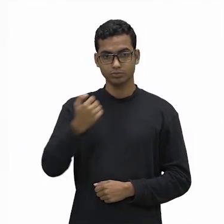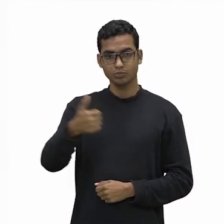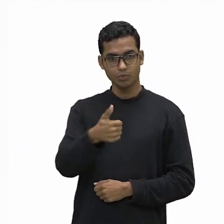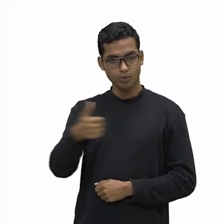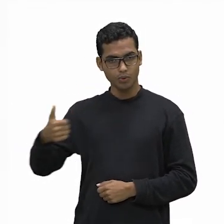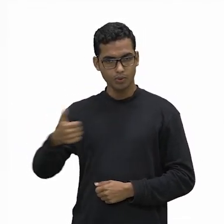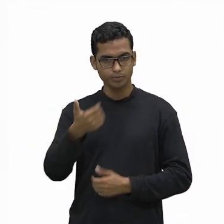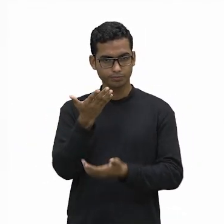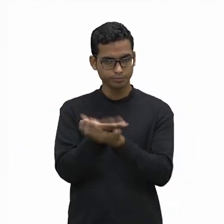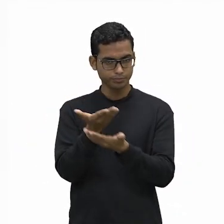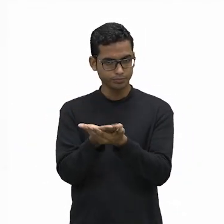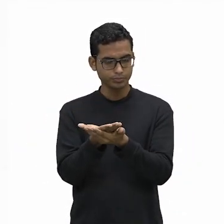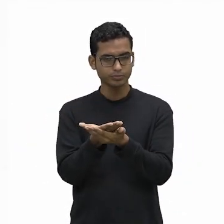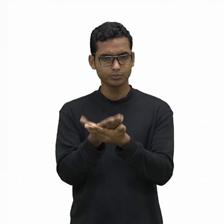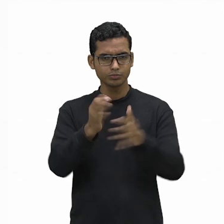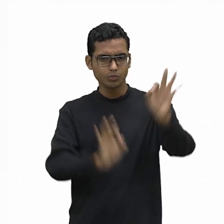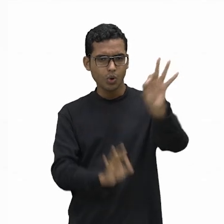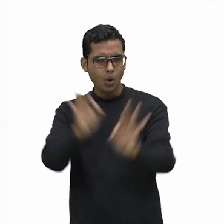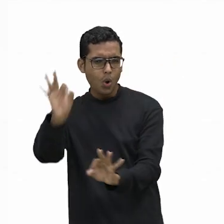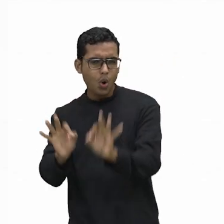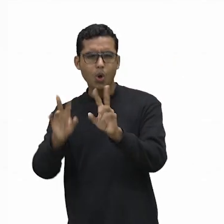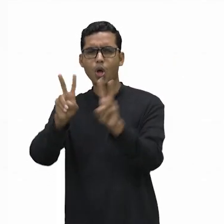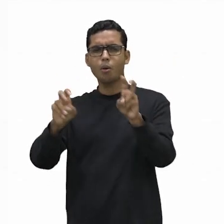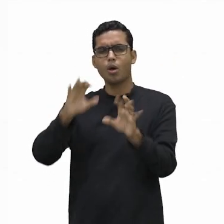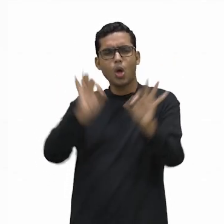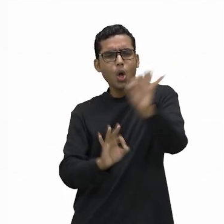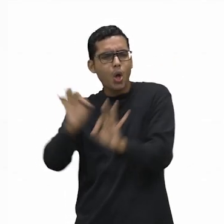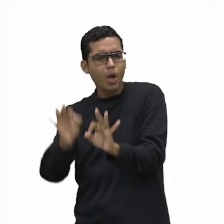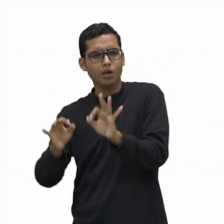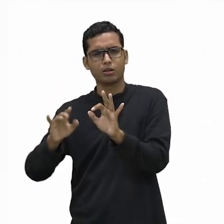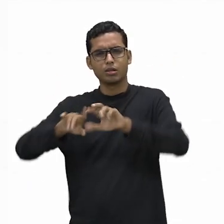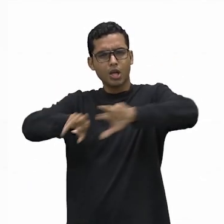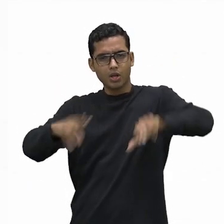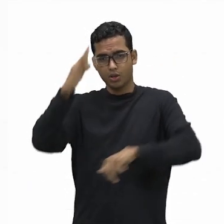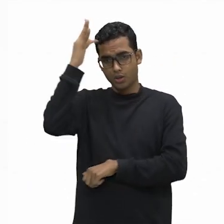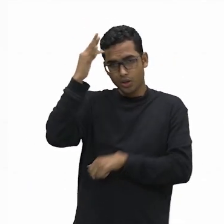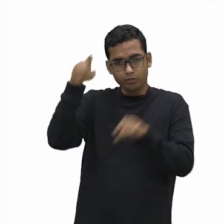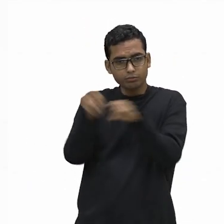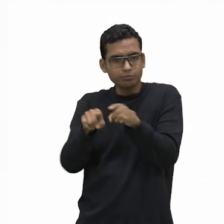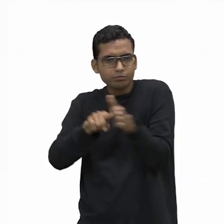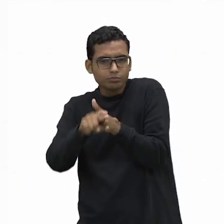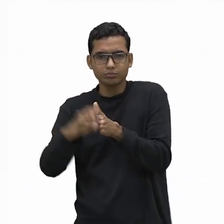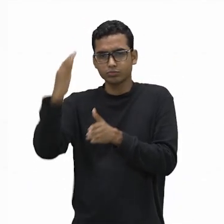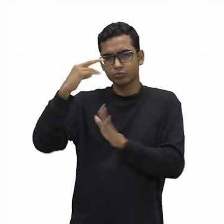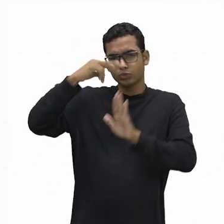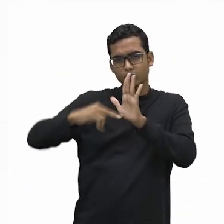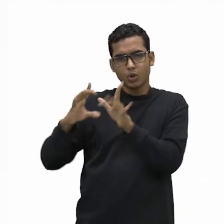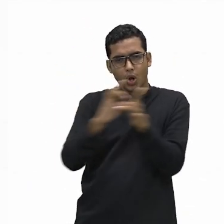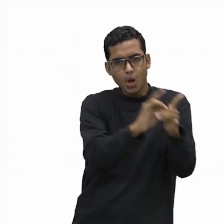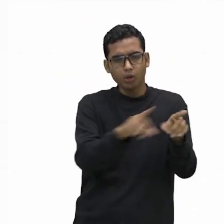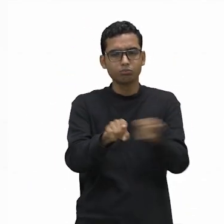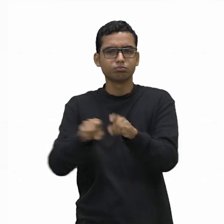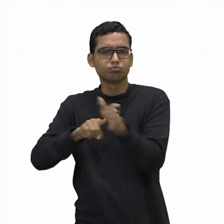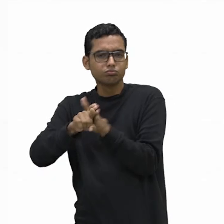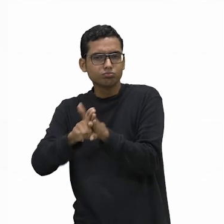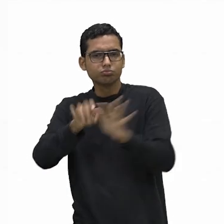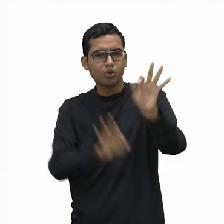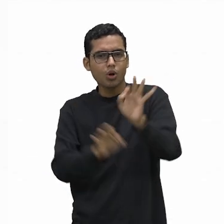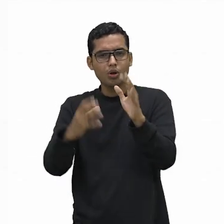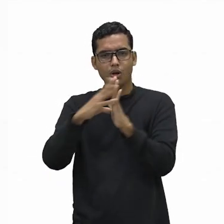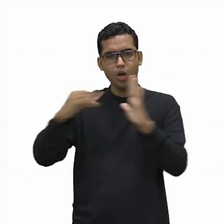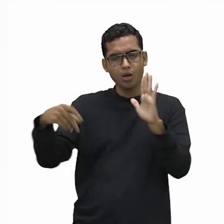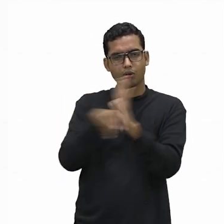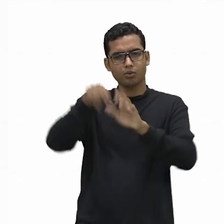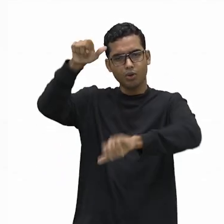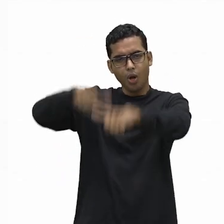11, elaboração de diferentes teorias, investigação científica, leitura de contexto, pesquisa, elaboração